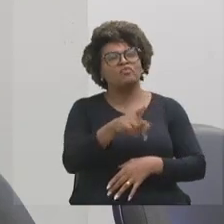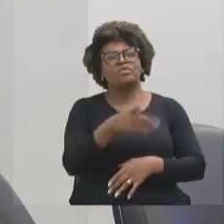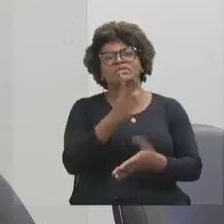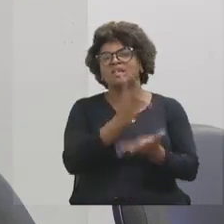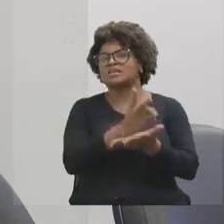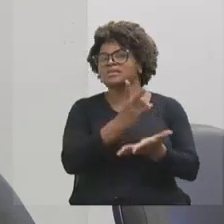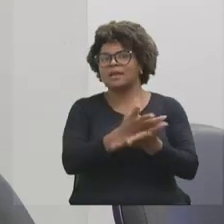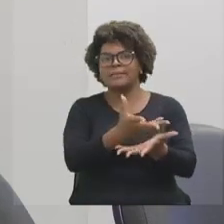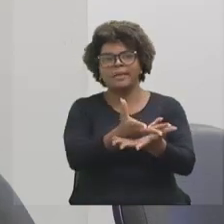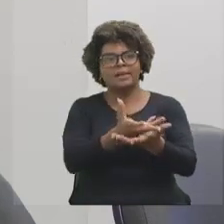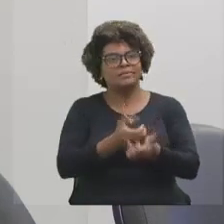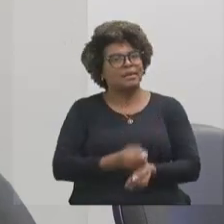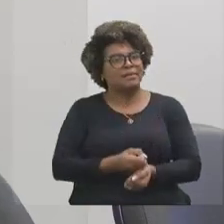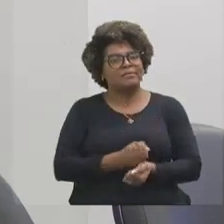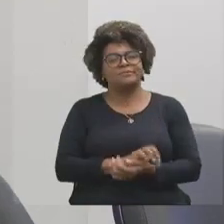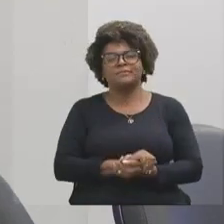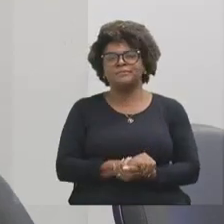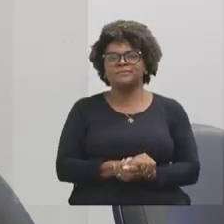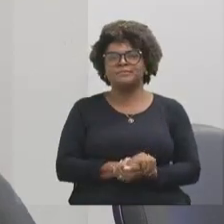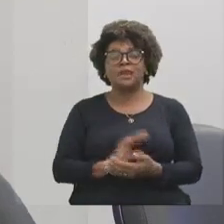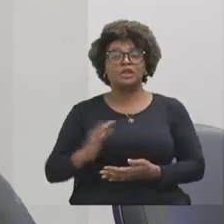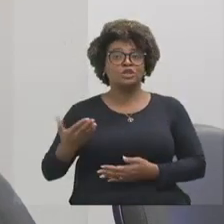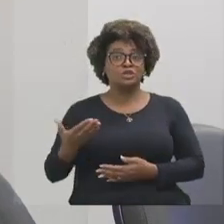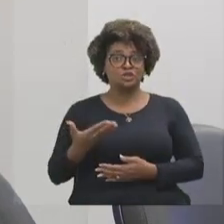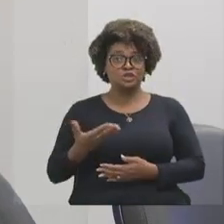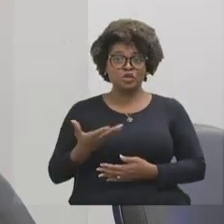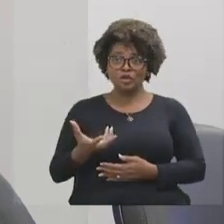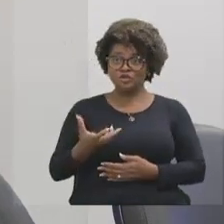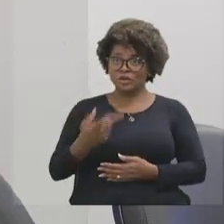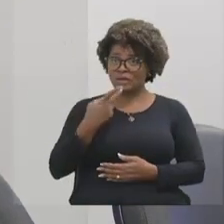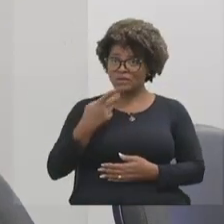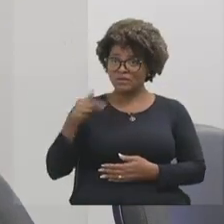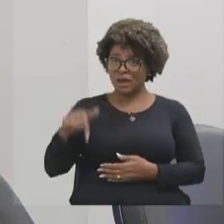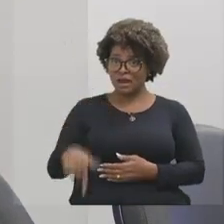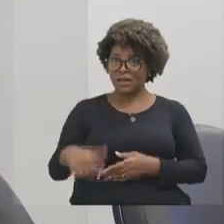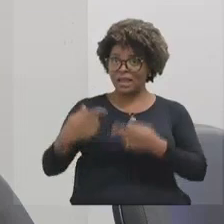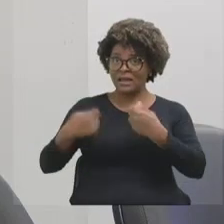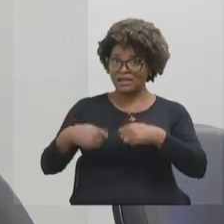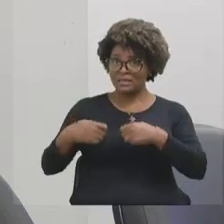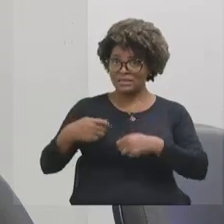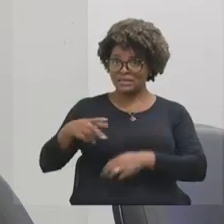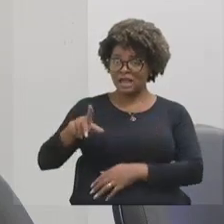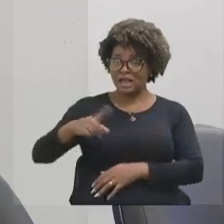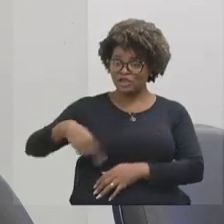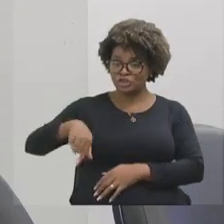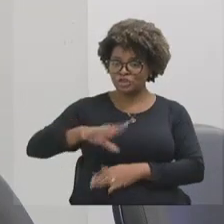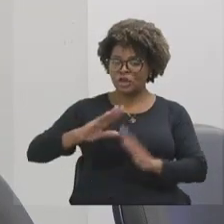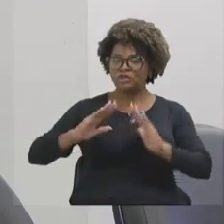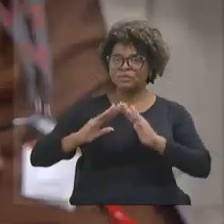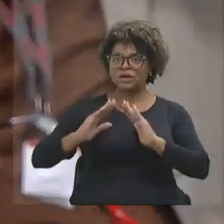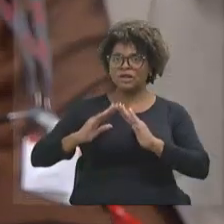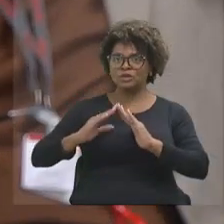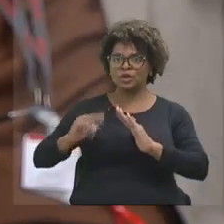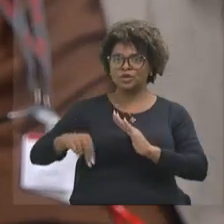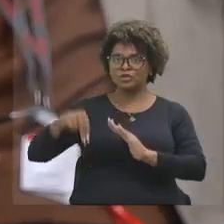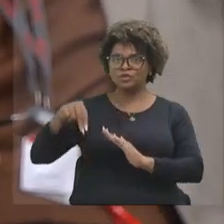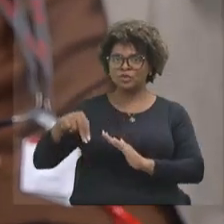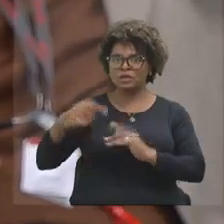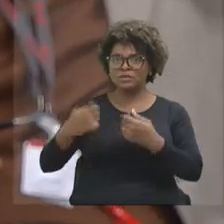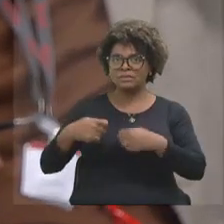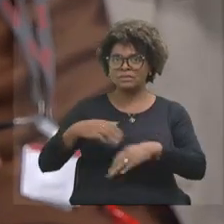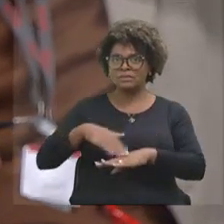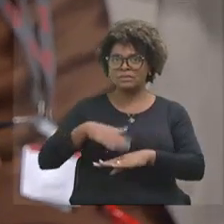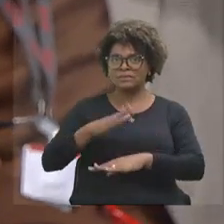eu queria ressaltar aqui hoje a necessidade que nós moradores do vetor Norte temos vem implantação mais rápida do SAMU